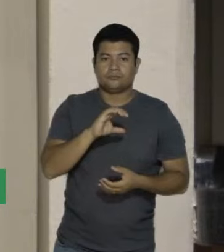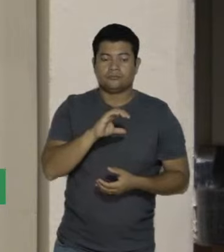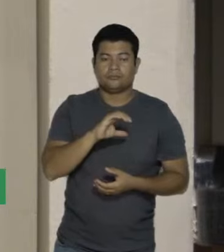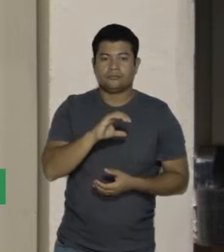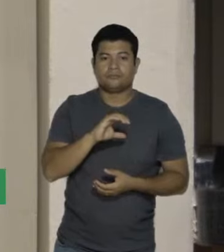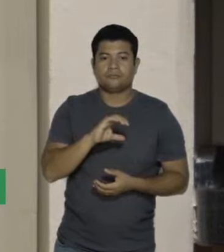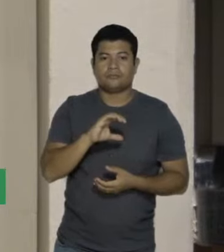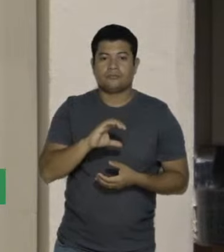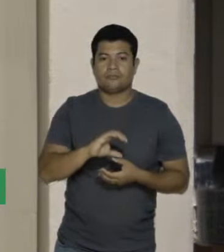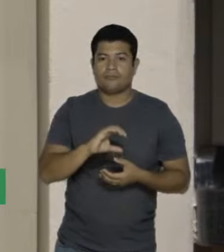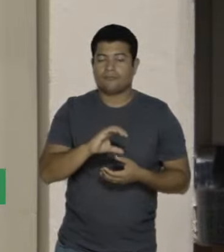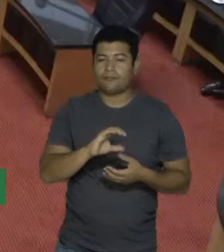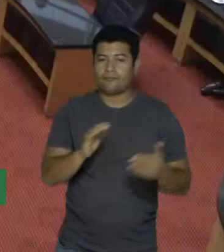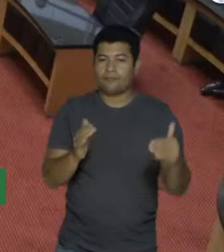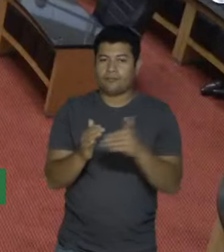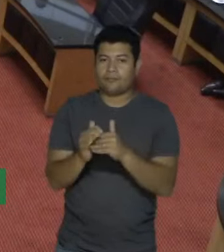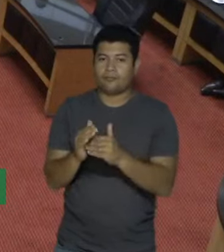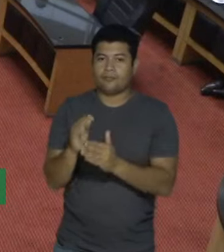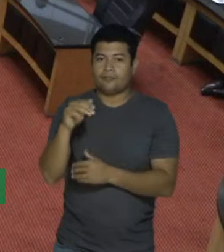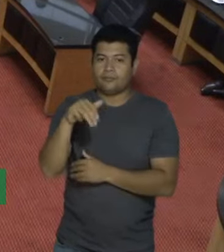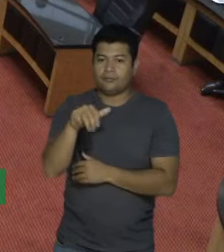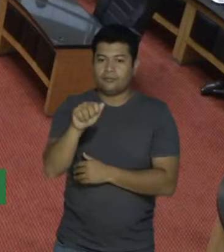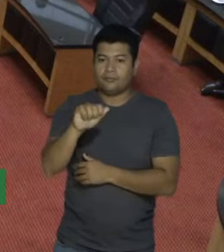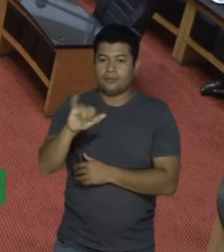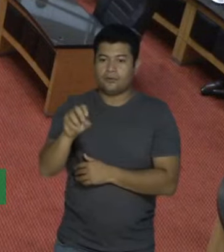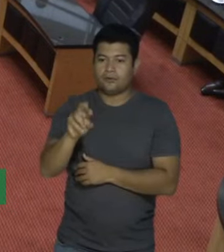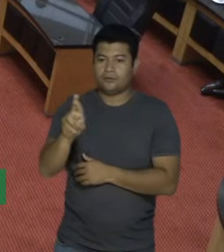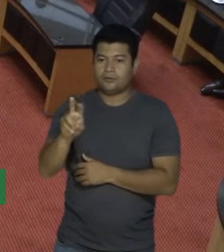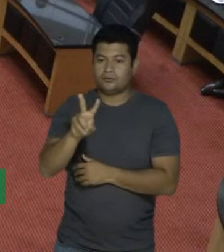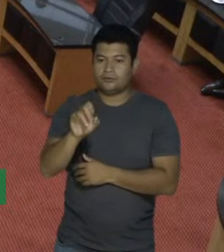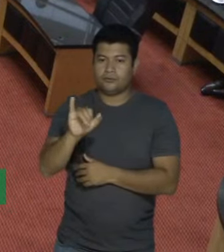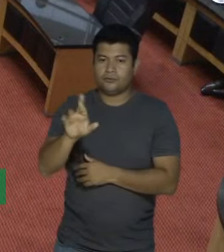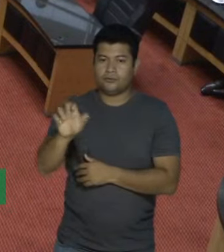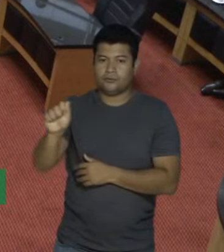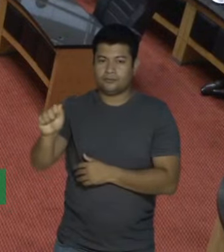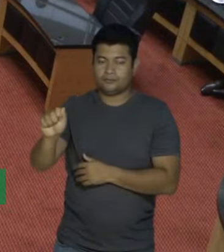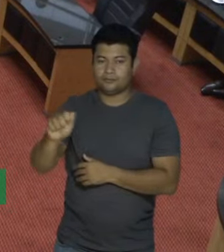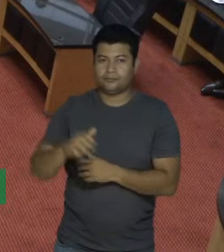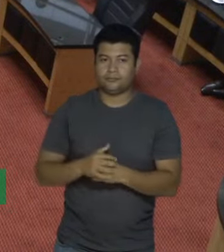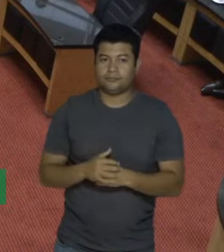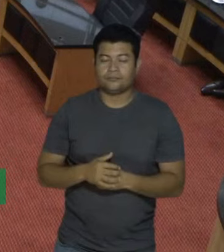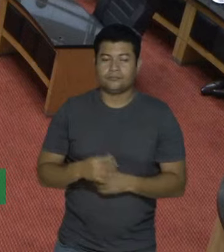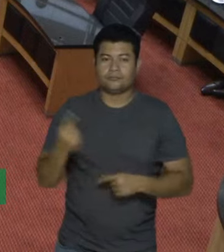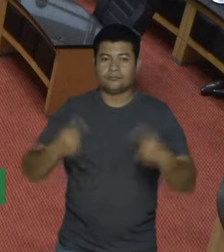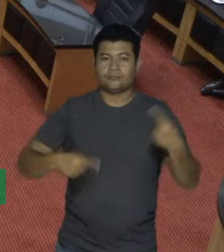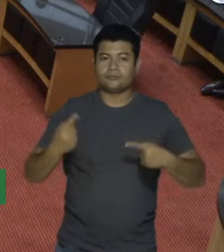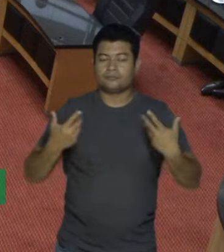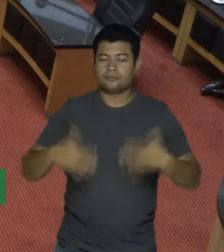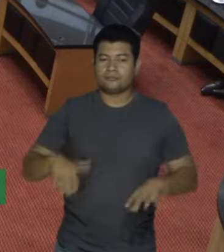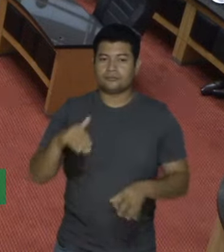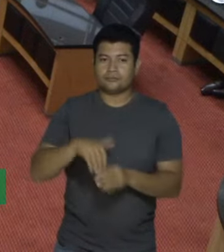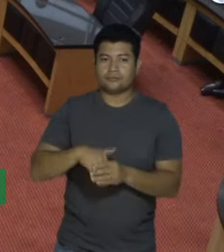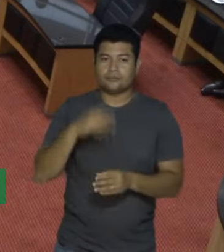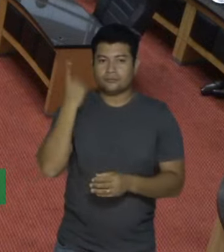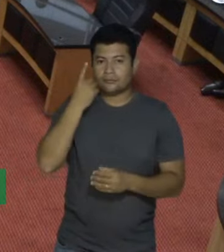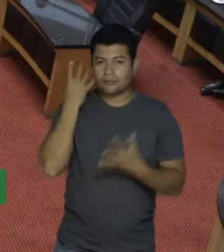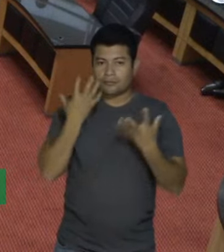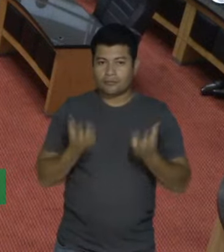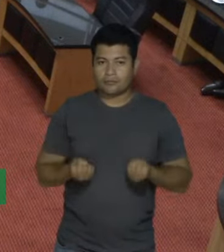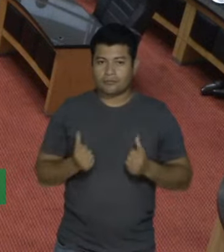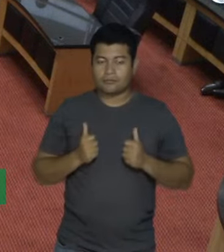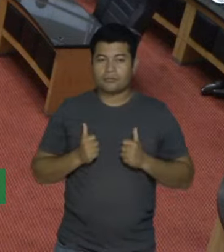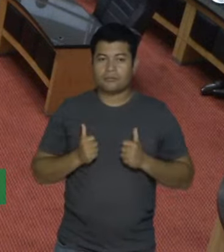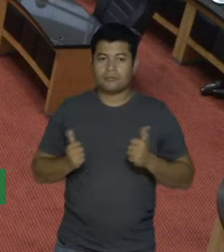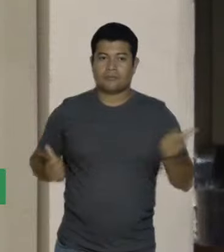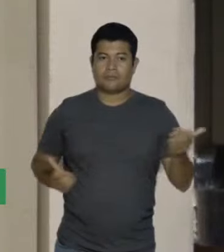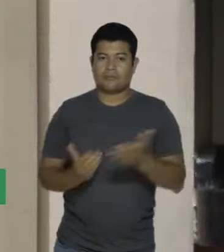br-116 em discussão malvendo Quem Queira discutir em votação deputados que a própria permanência como se encontra aprovado